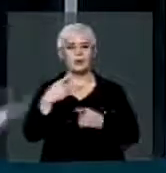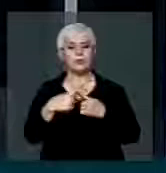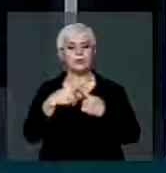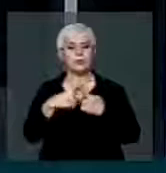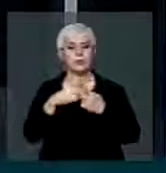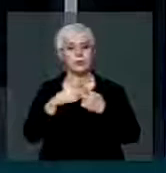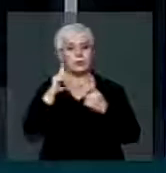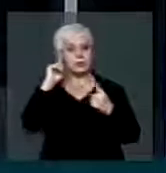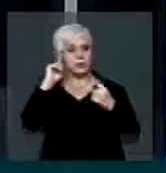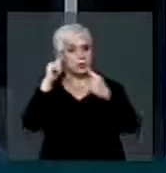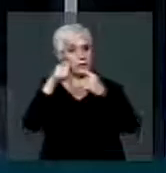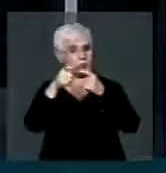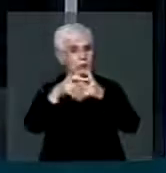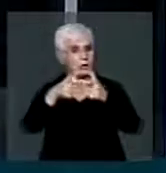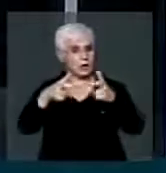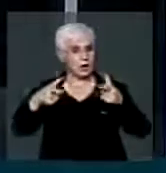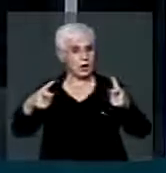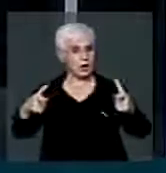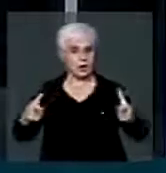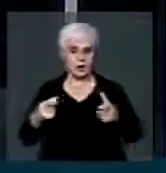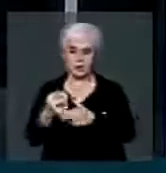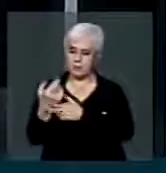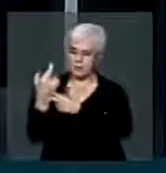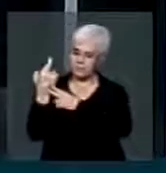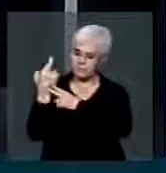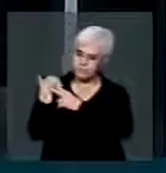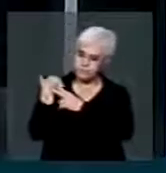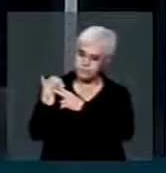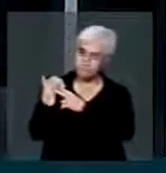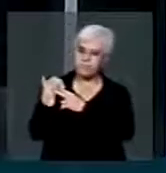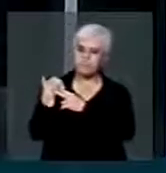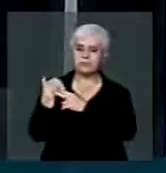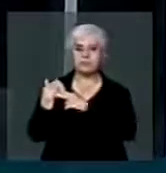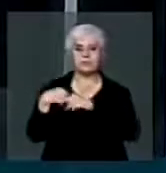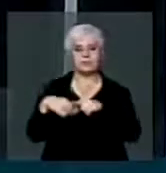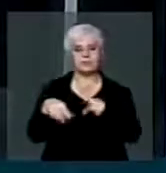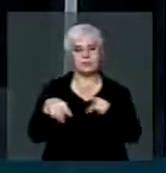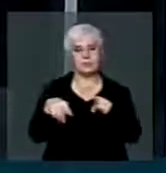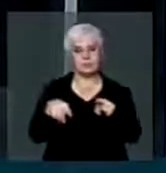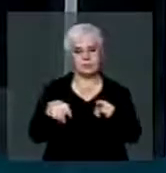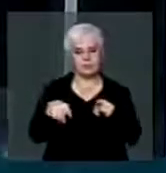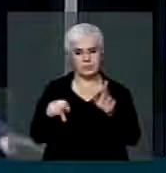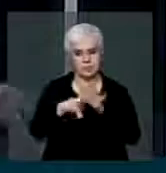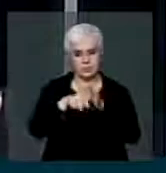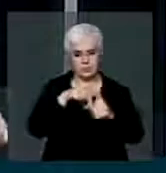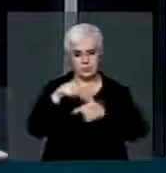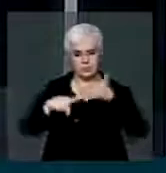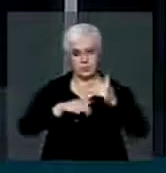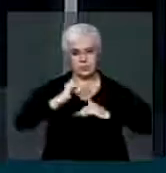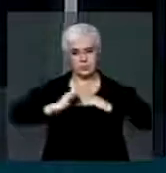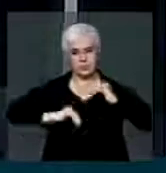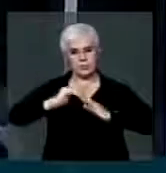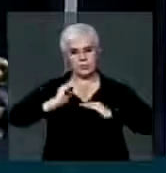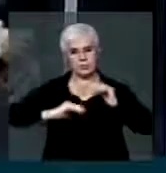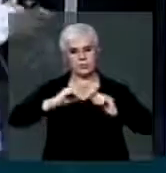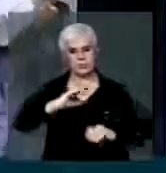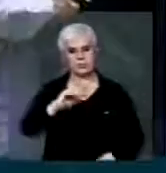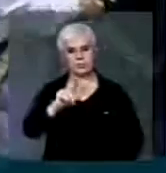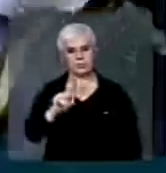da ampliação das competências e das atribuições dos profissionais da